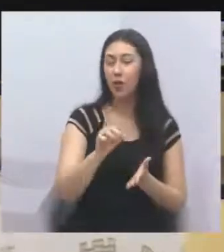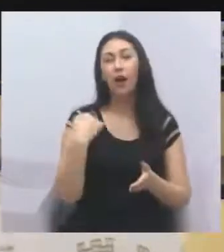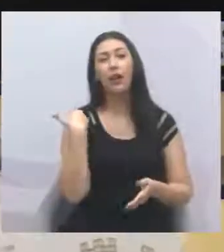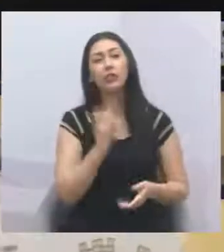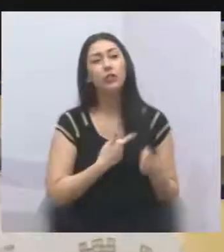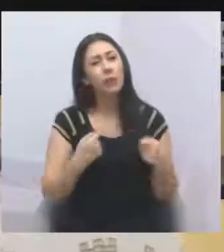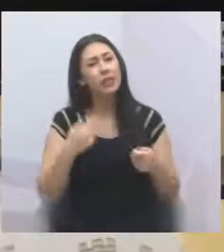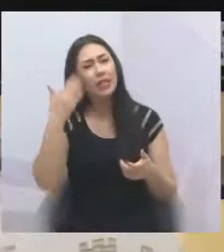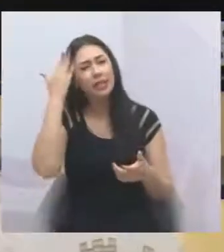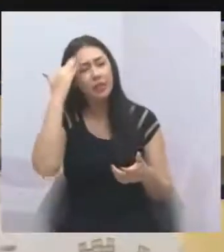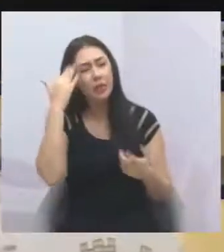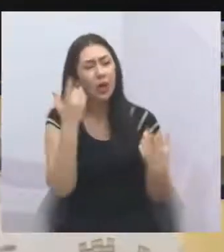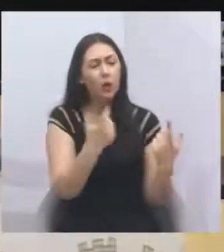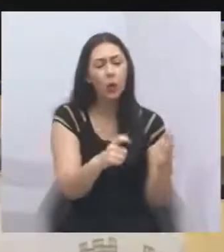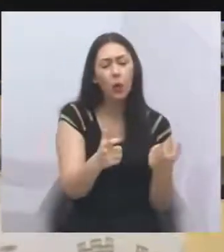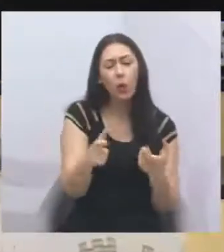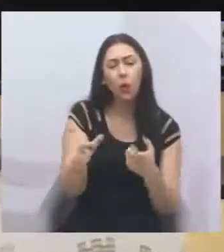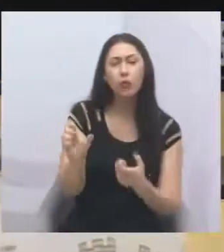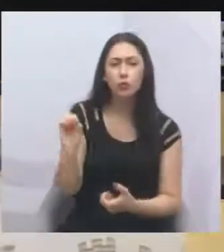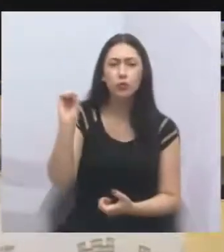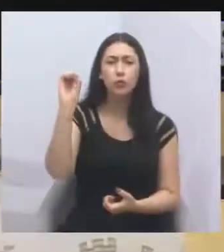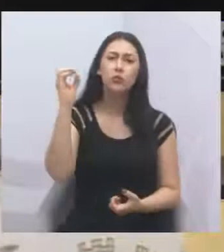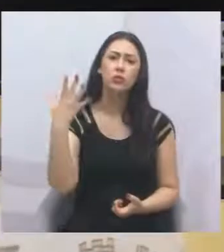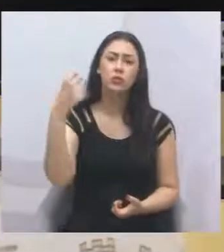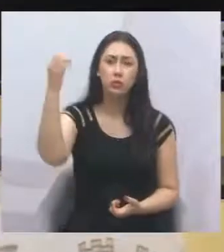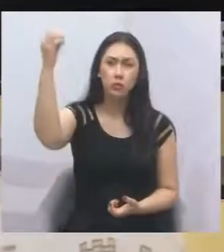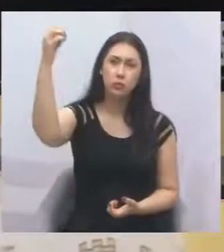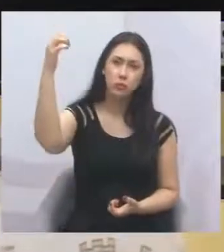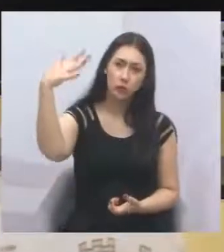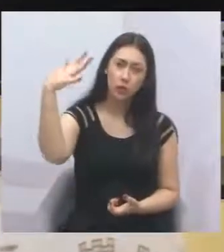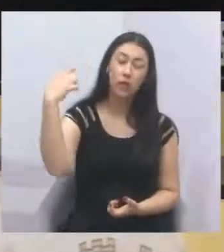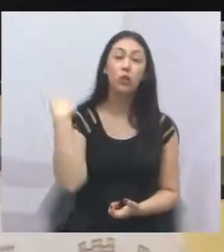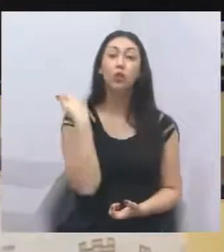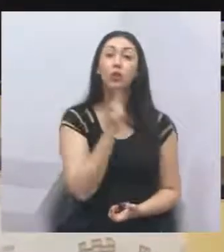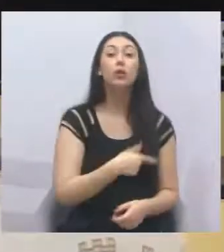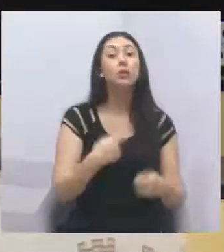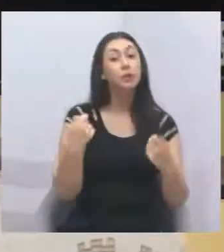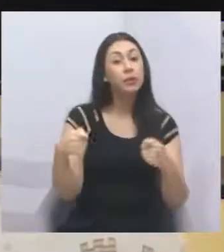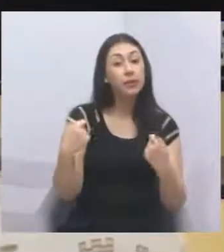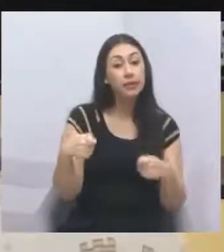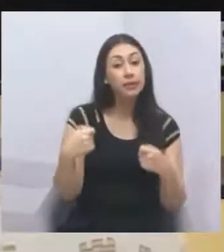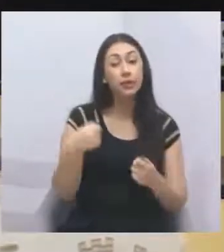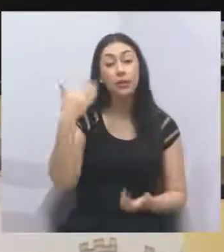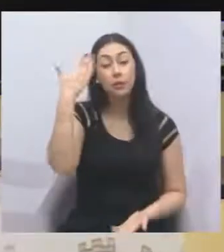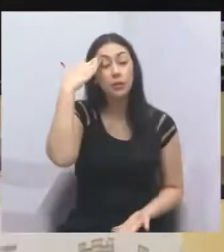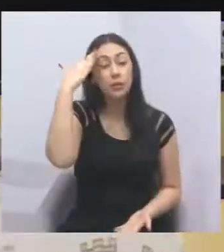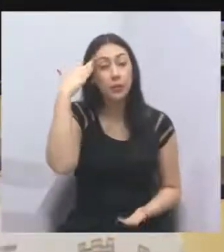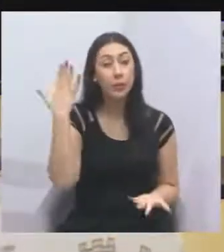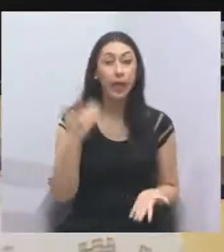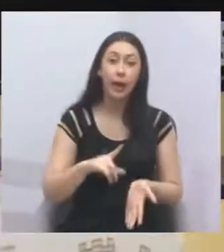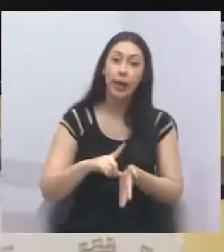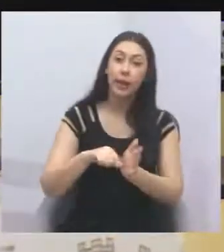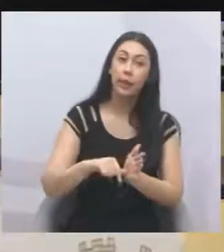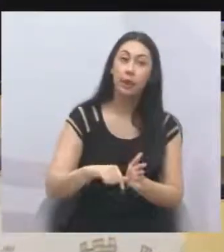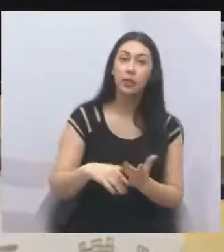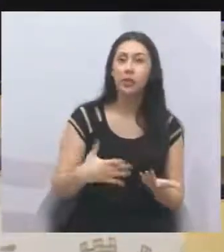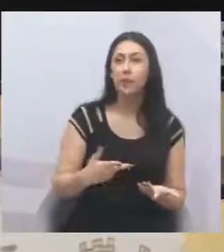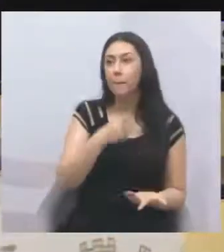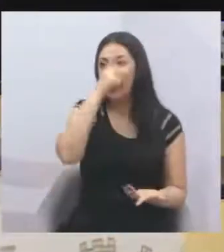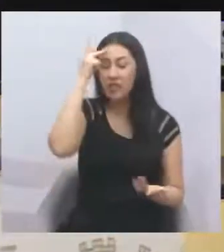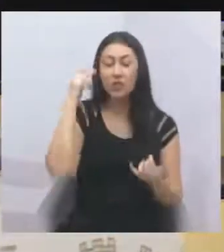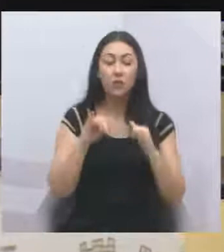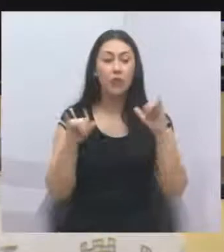certinho os locais onde vai ser essa iluminação, nós temos que saber, para depois não falar que